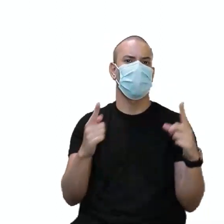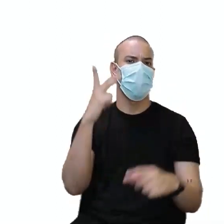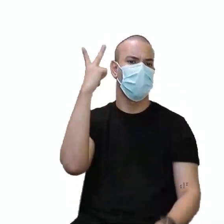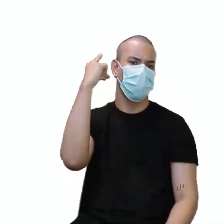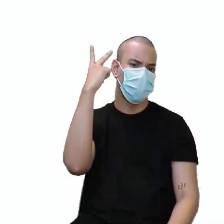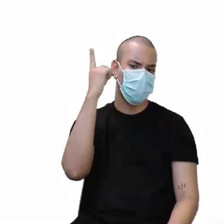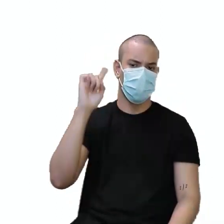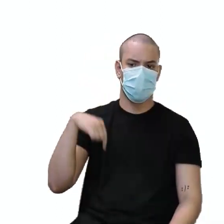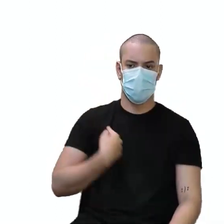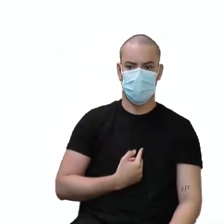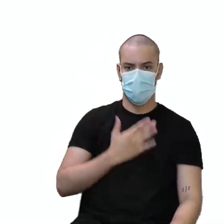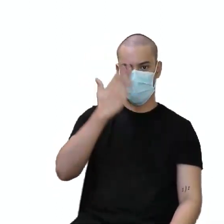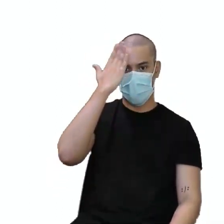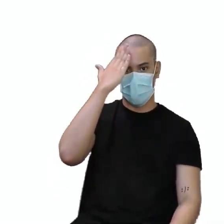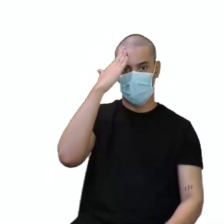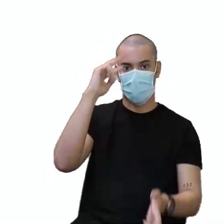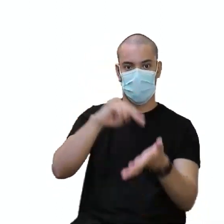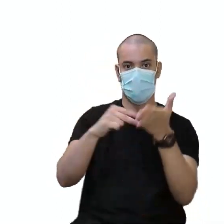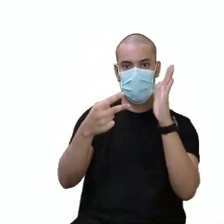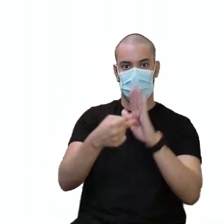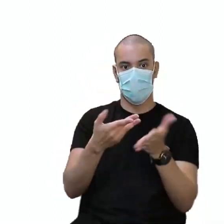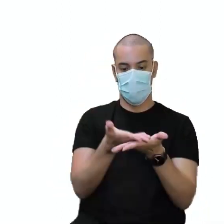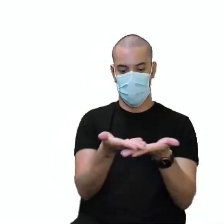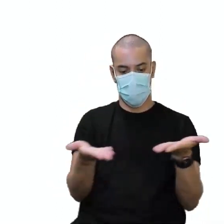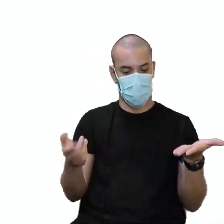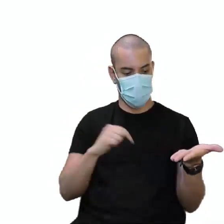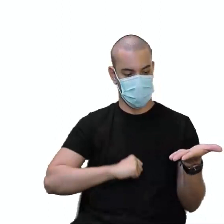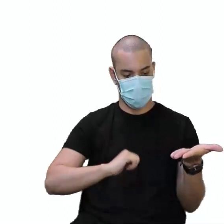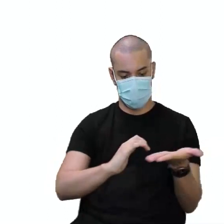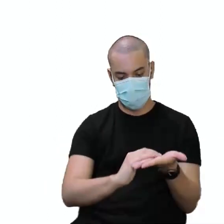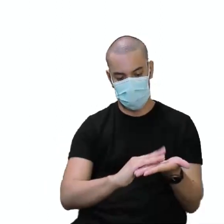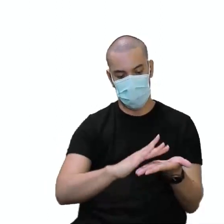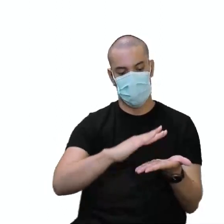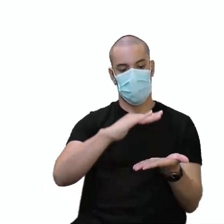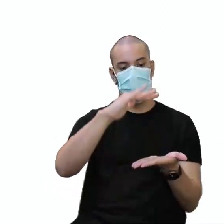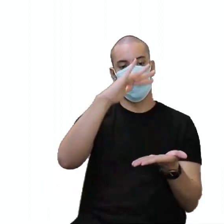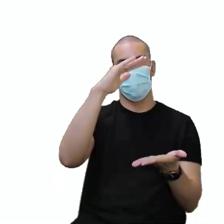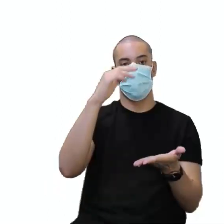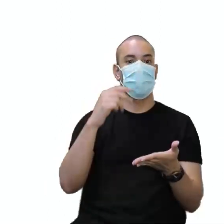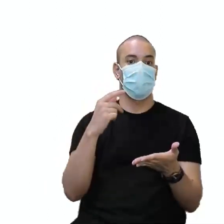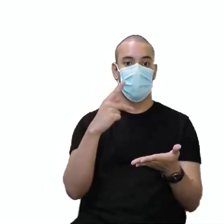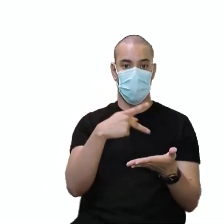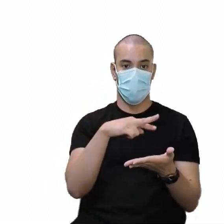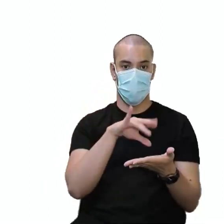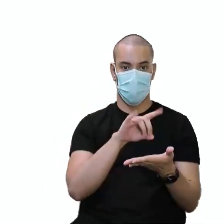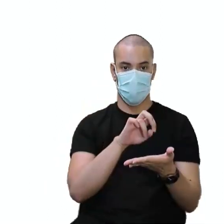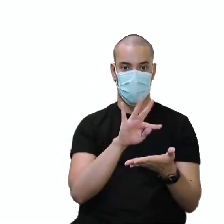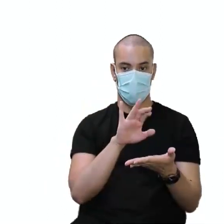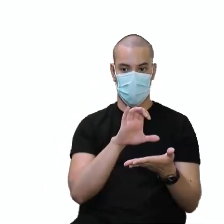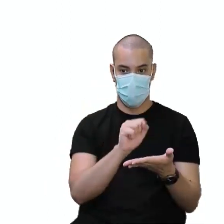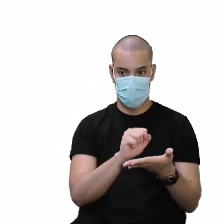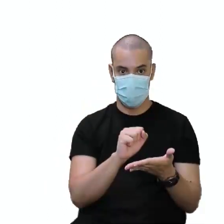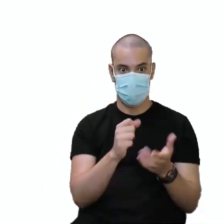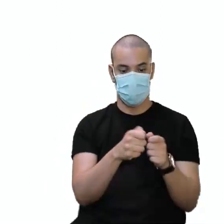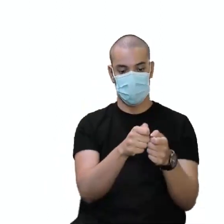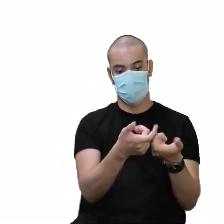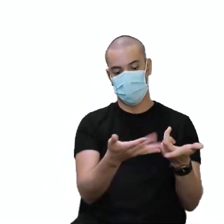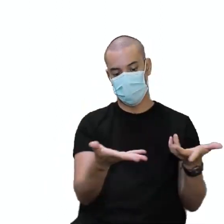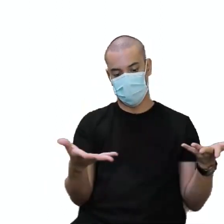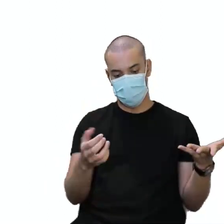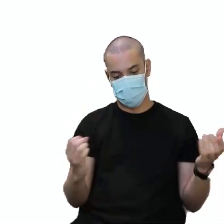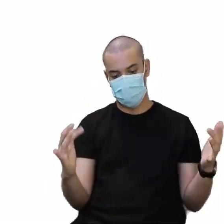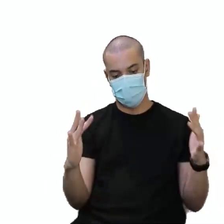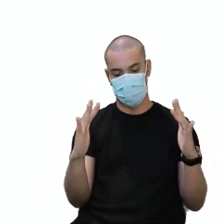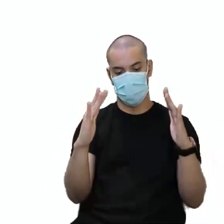você representa aí as bases das pirâmides com os produtores sendo em maior quantidade,